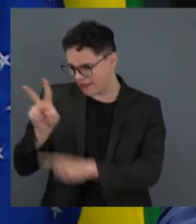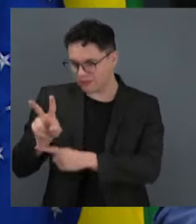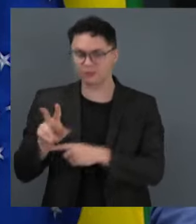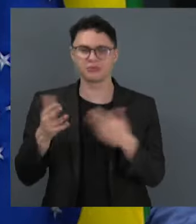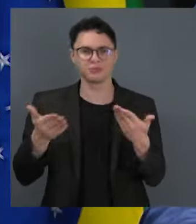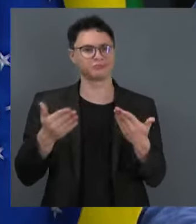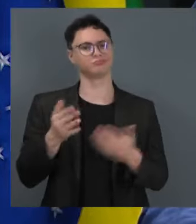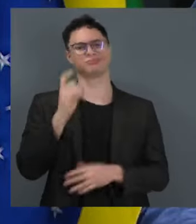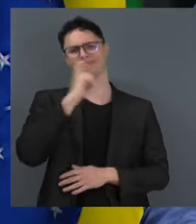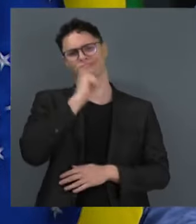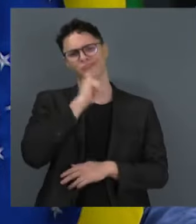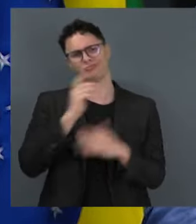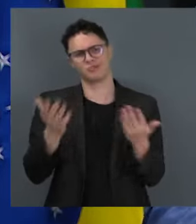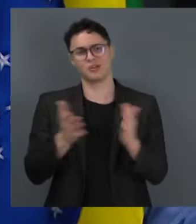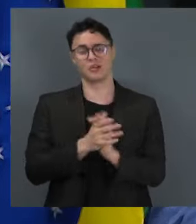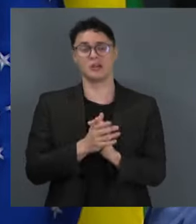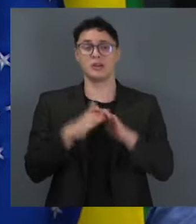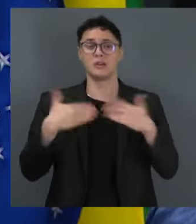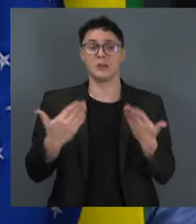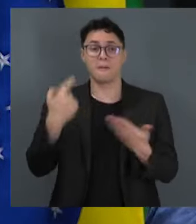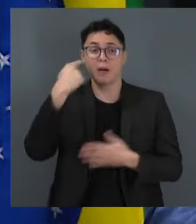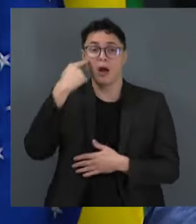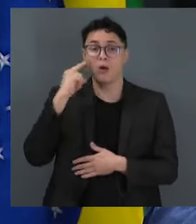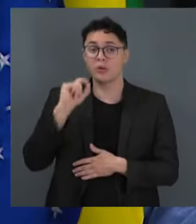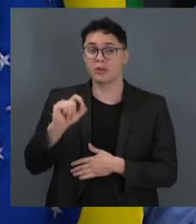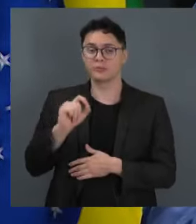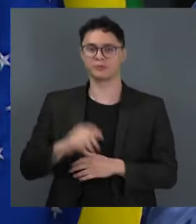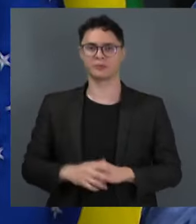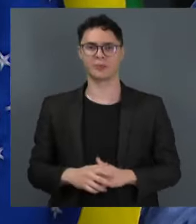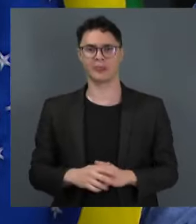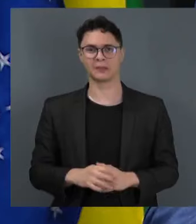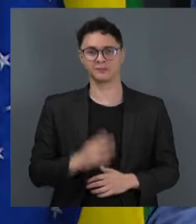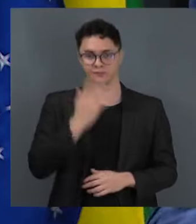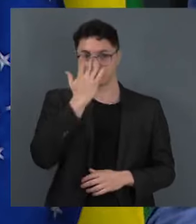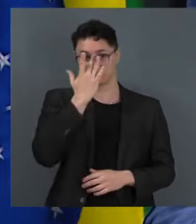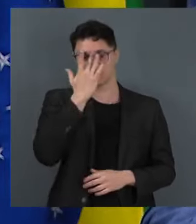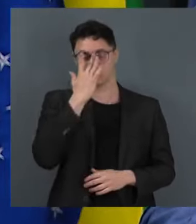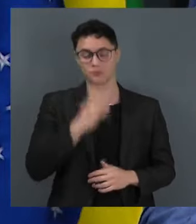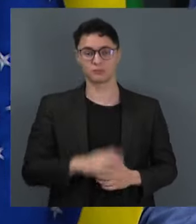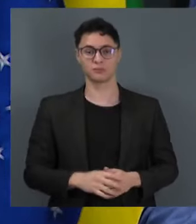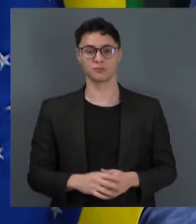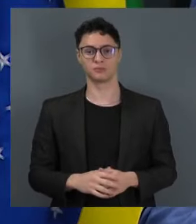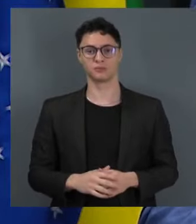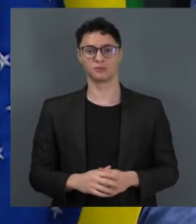projeto nesse sentido outro mas senhor